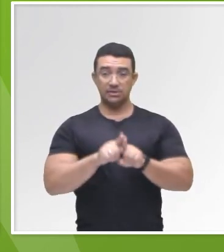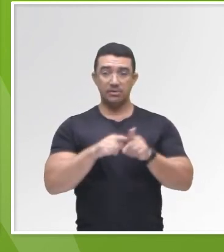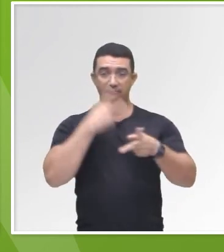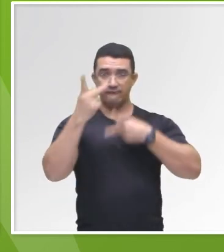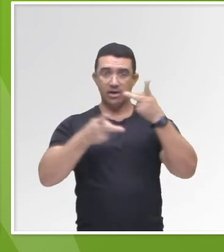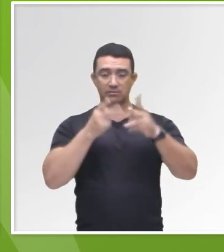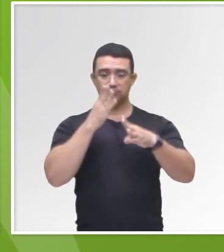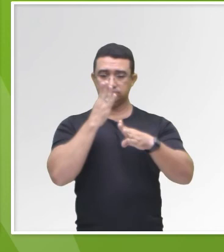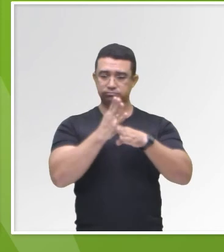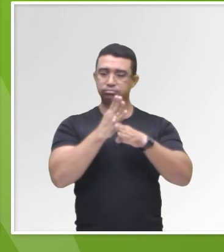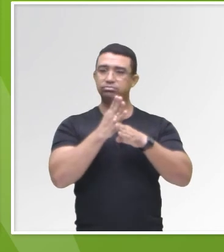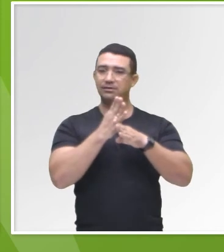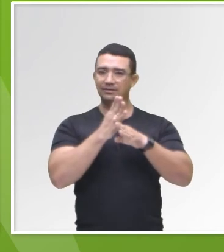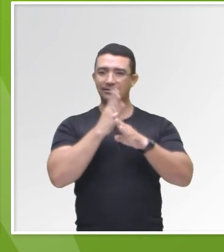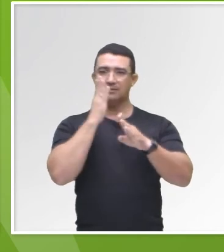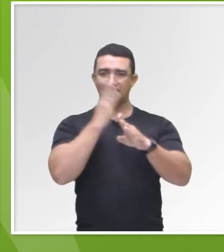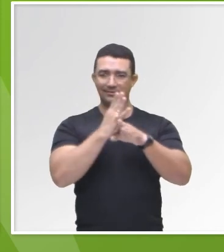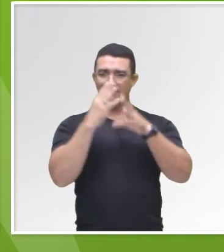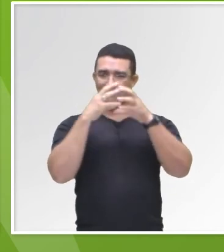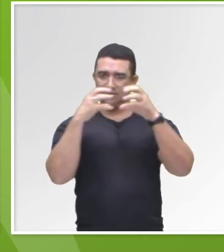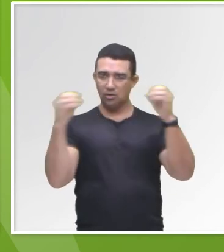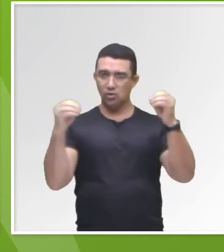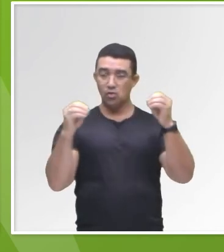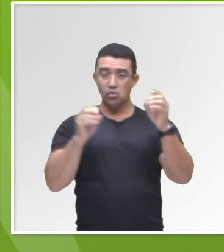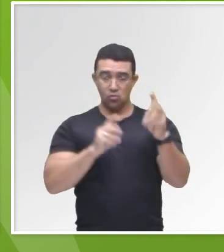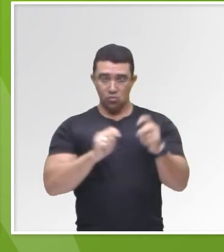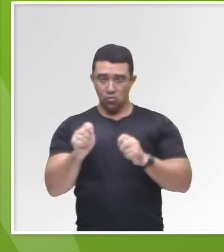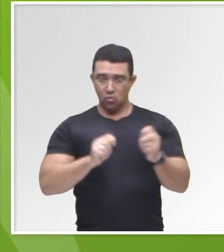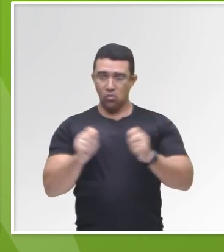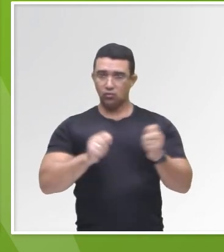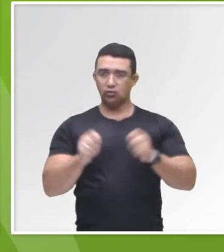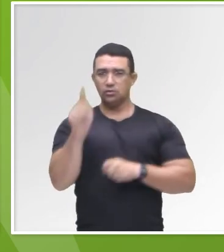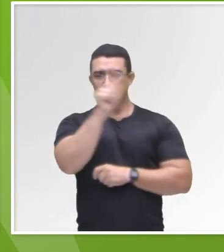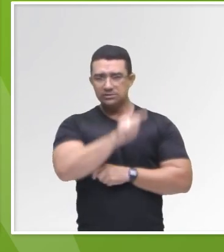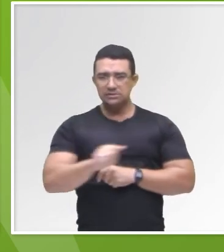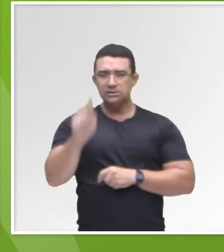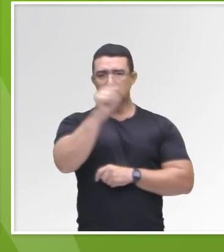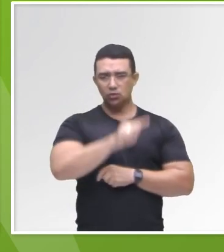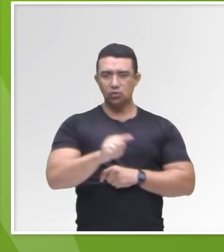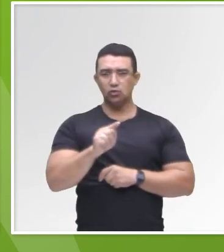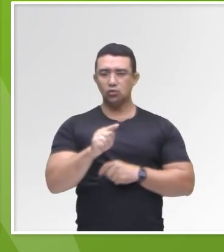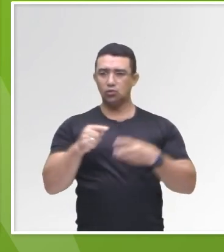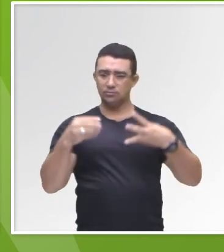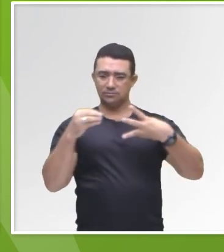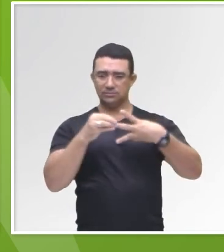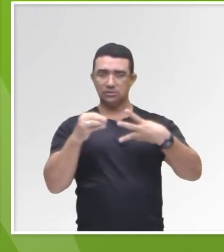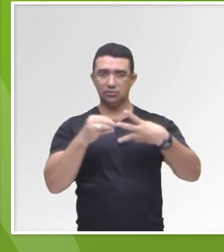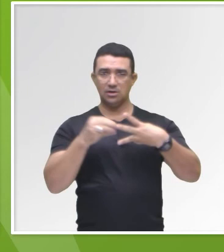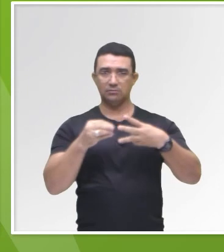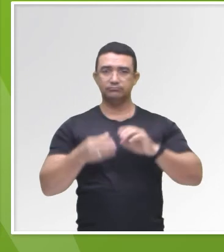sobre o controle do ciclo celular e a origem do câncer. Olha aí na nossa próxima imagem.